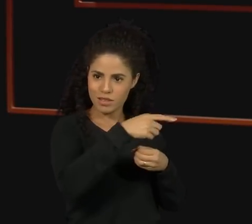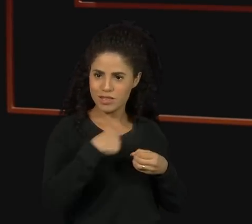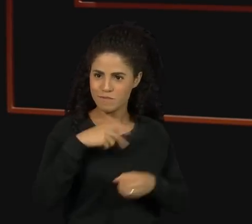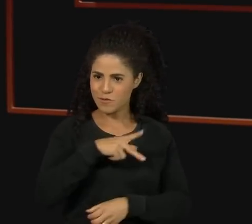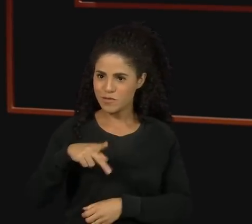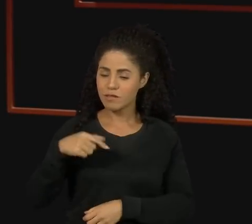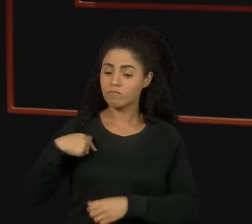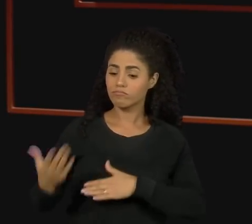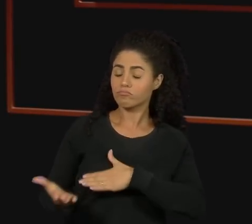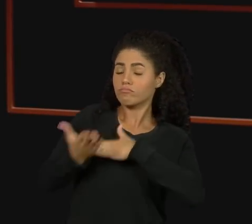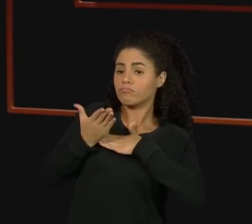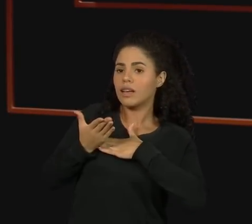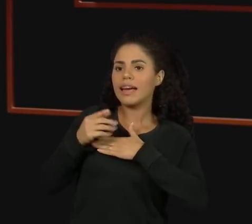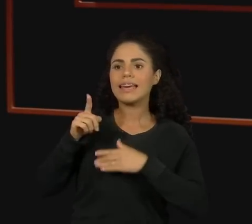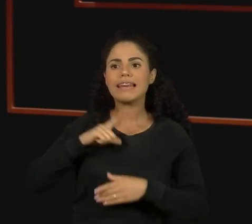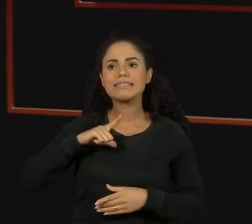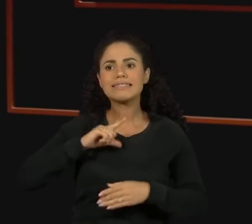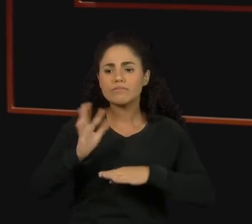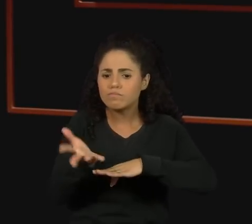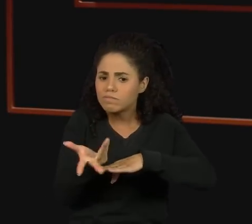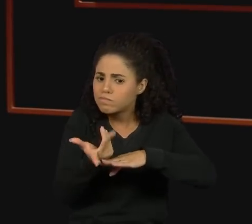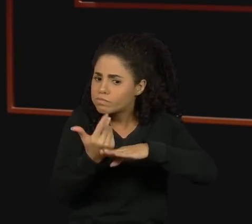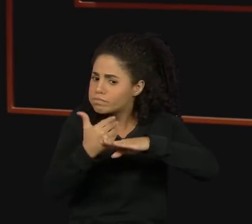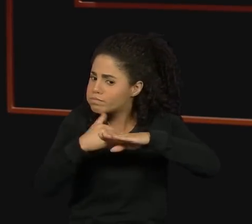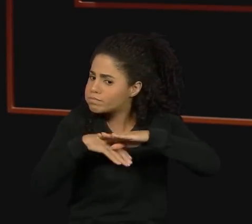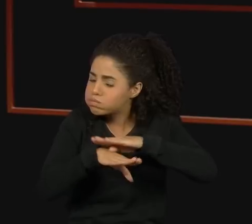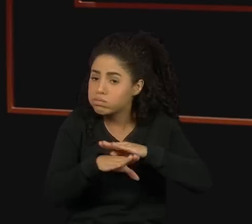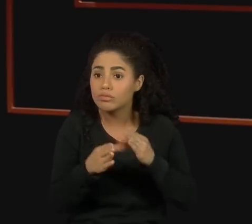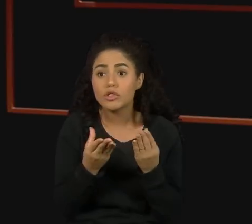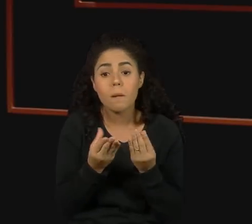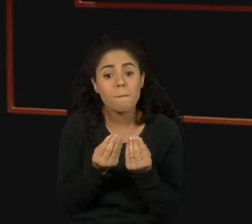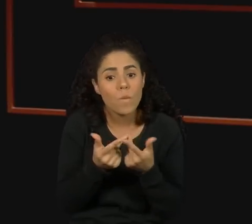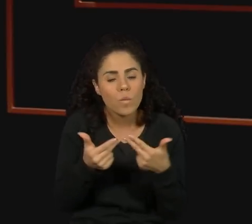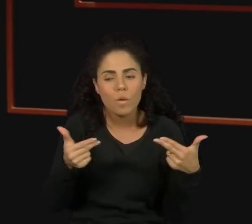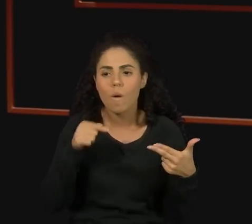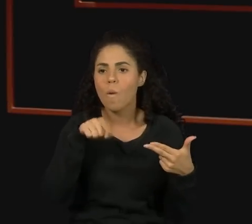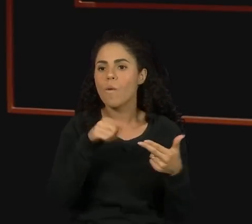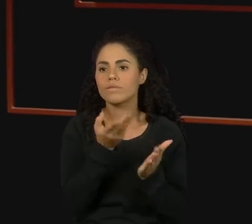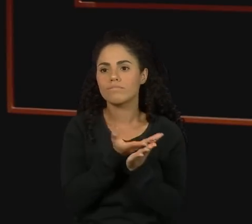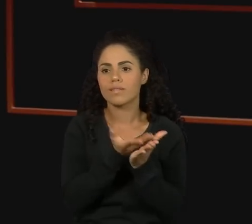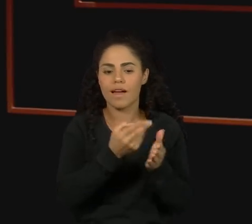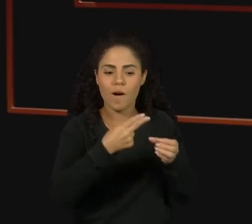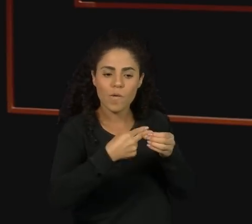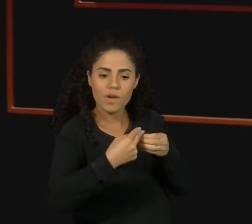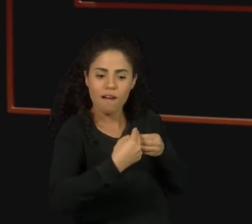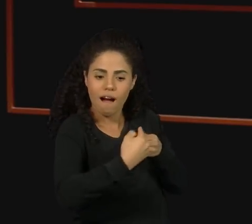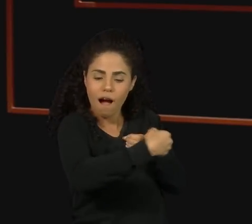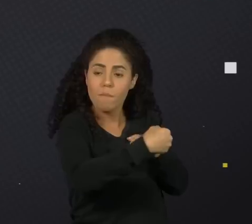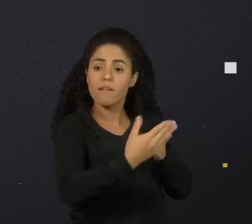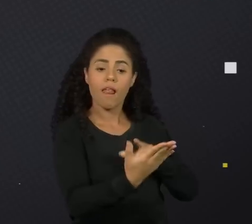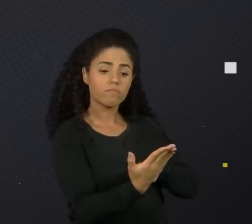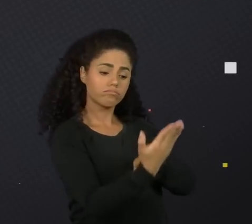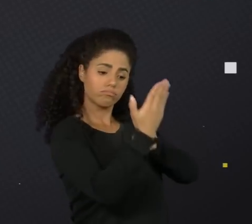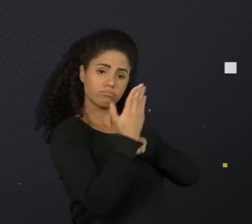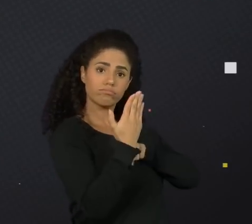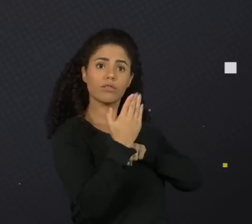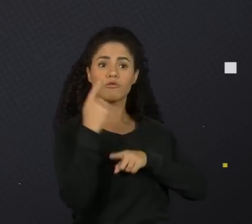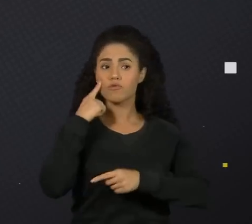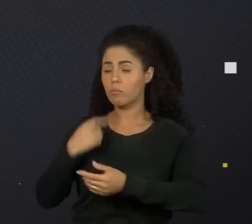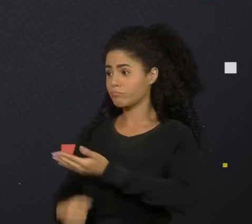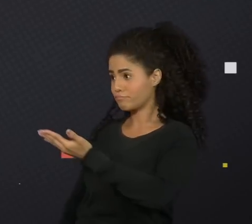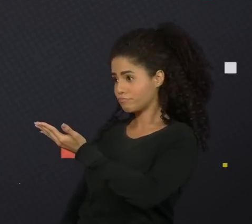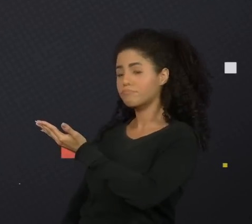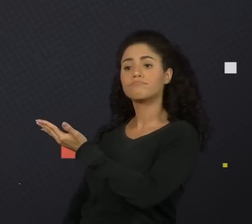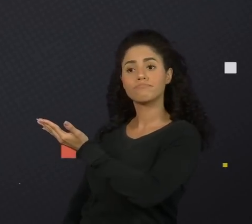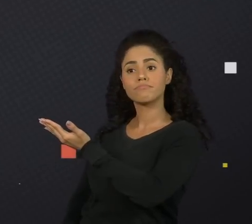e ela tinha todo o acervo da força da Unicamp, e ela me apresenta o Rainer Müller, que é um